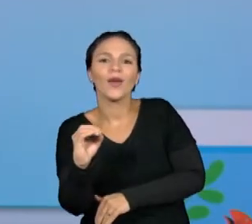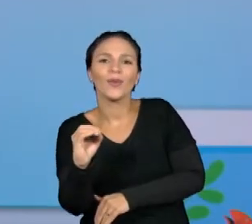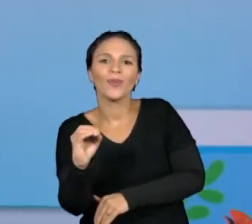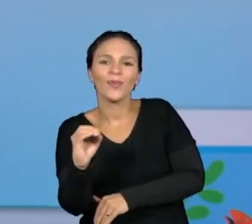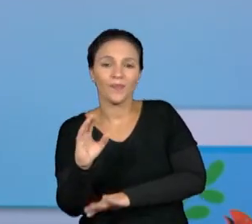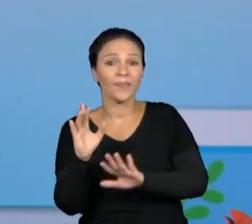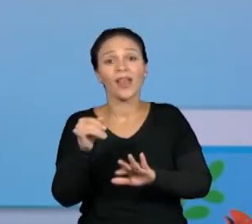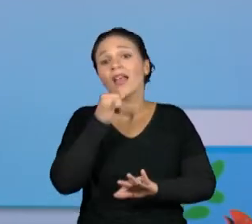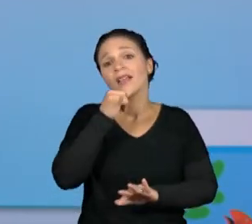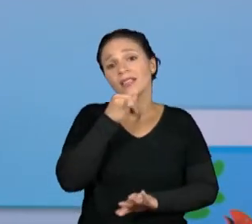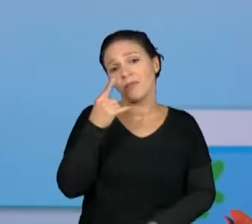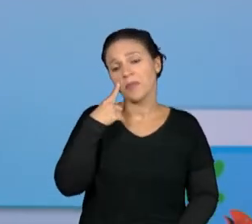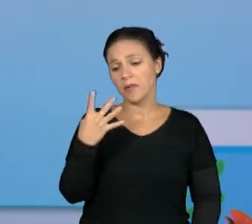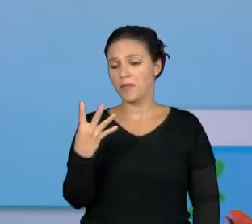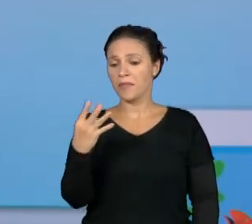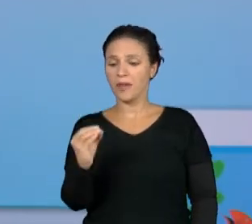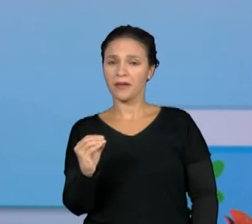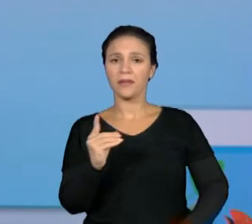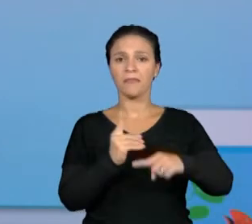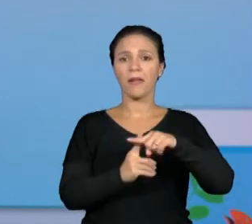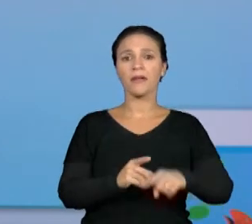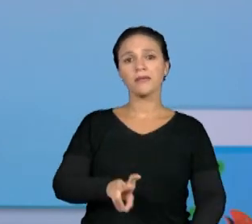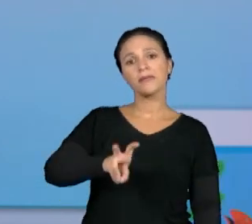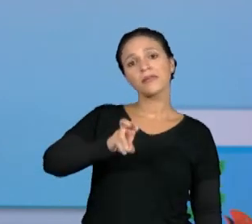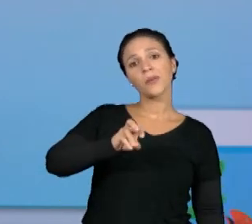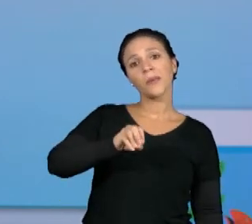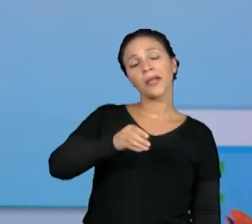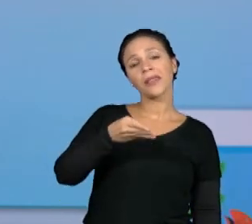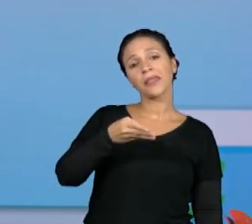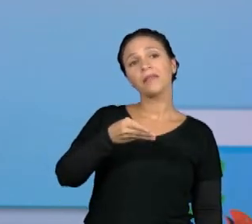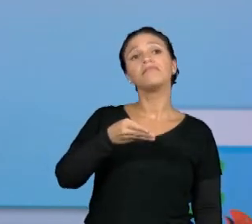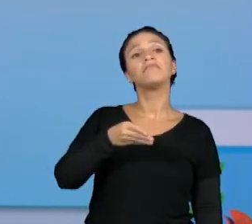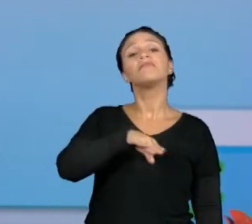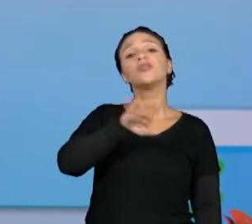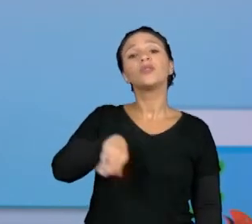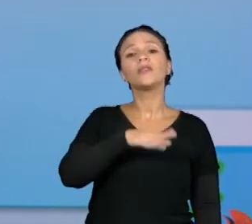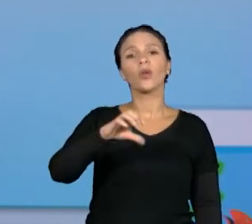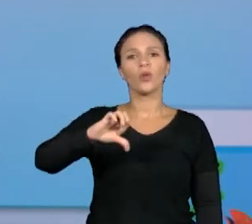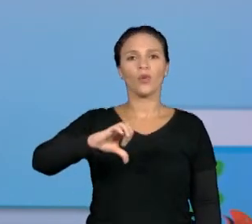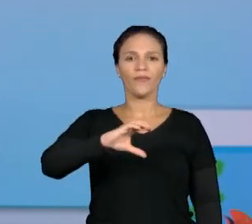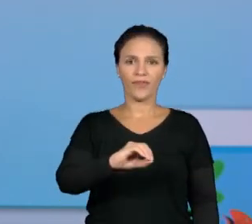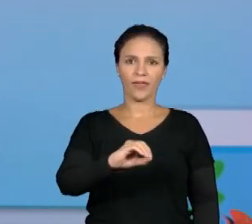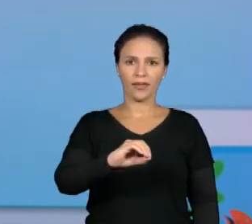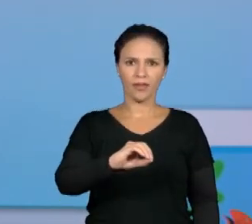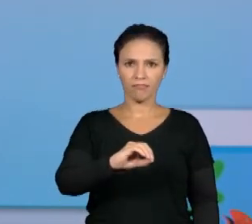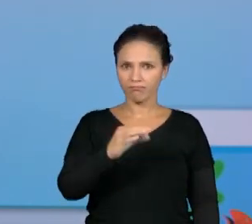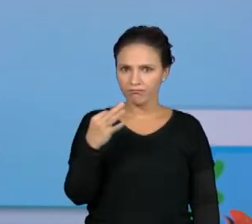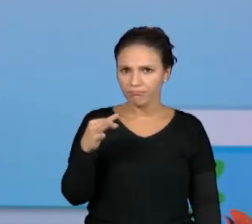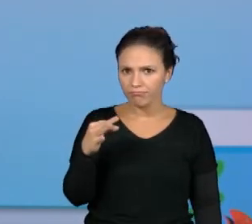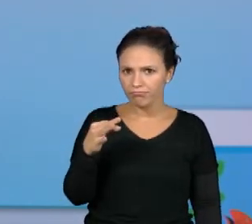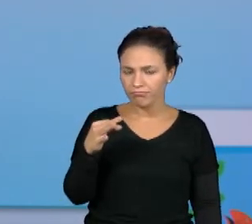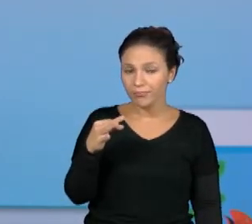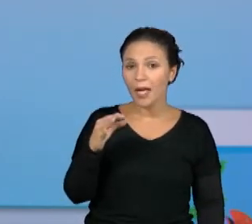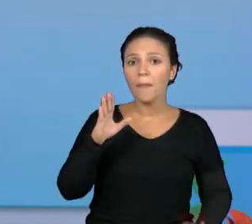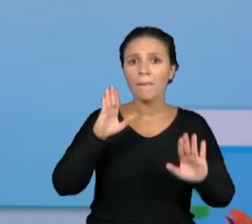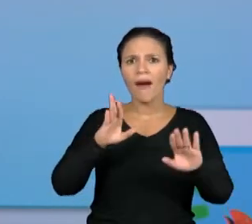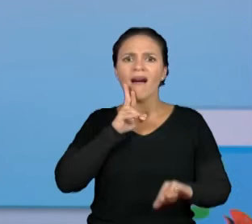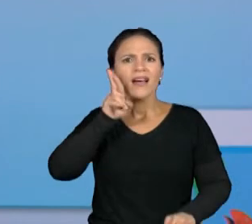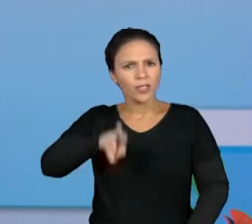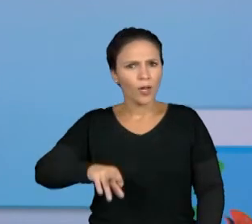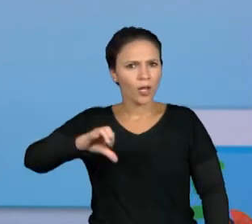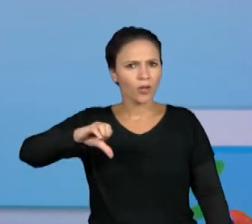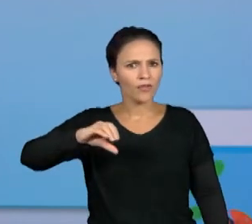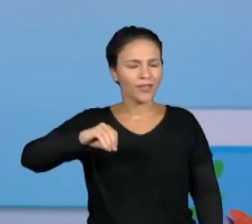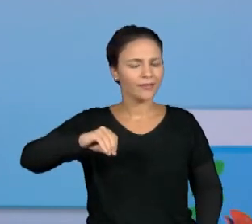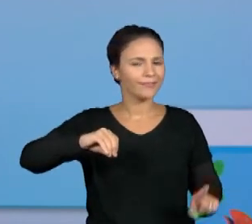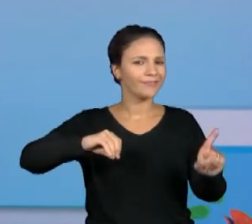somo 40 mais 50 e vai dar 90. Só que 90 não é o